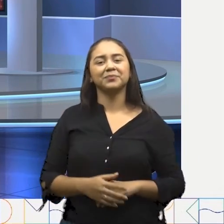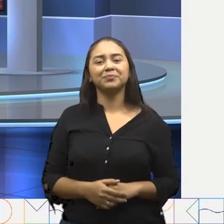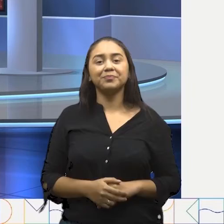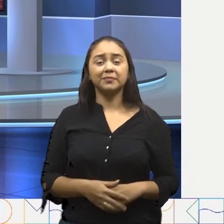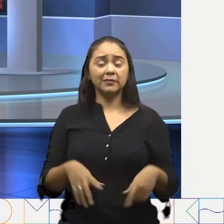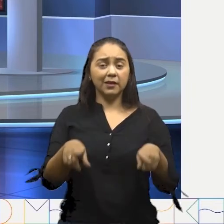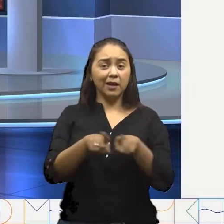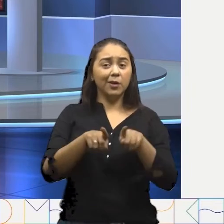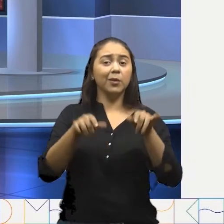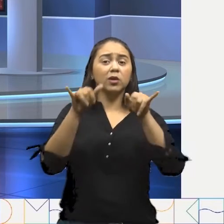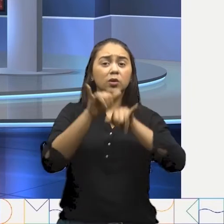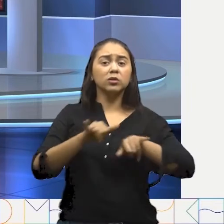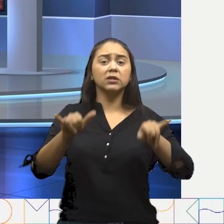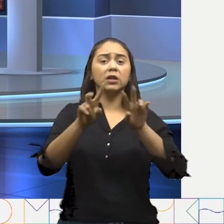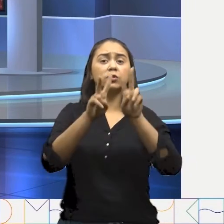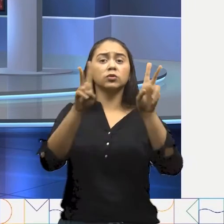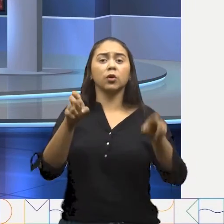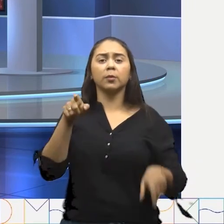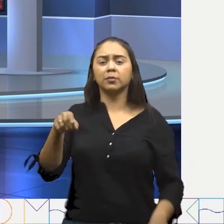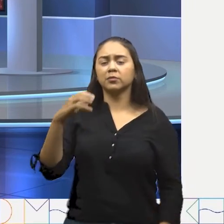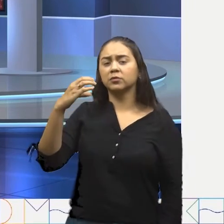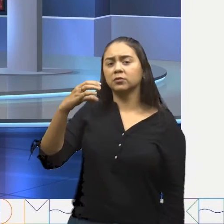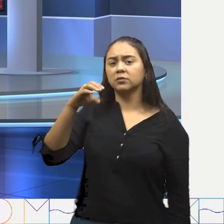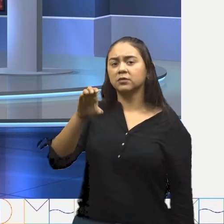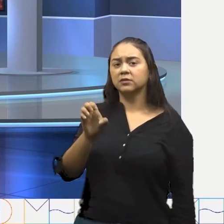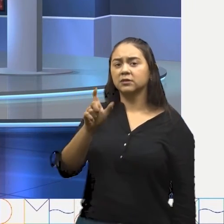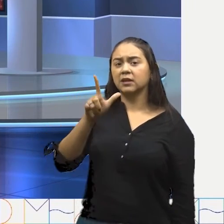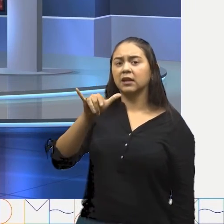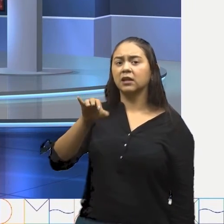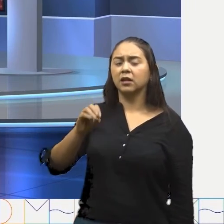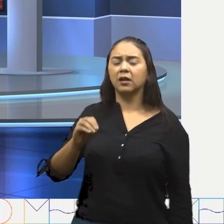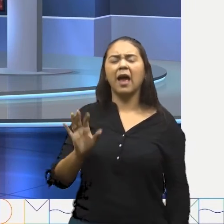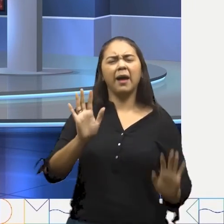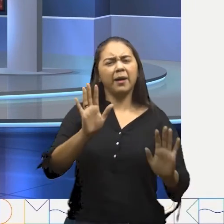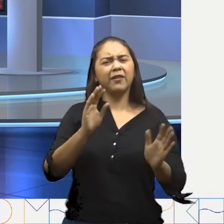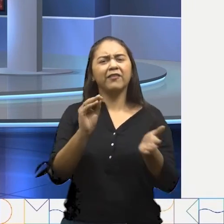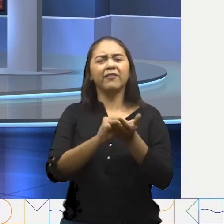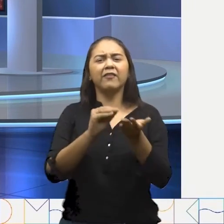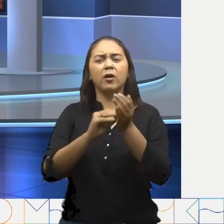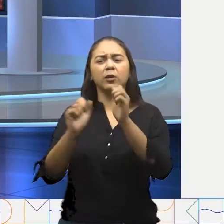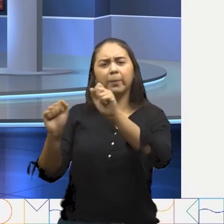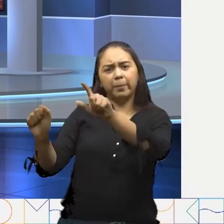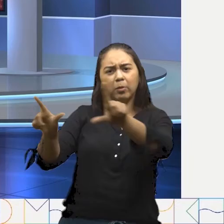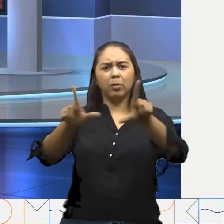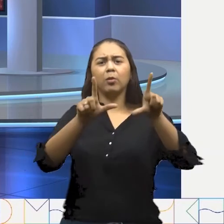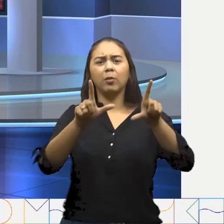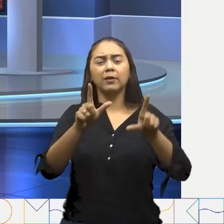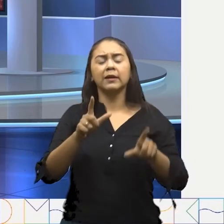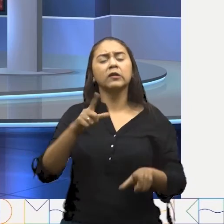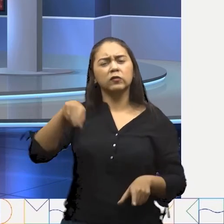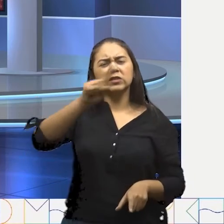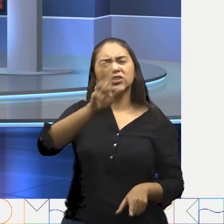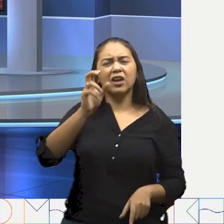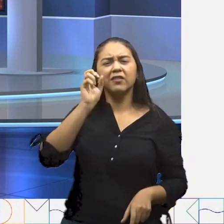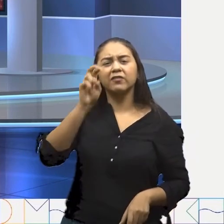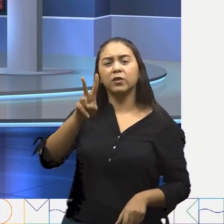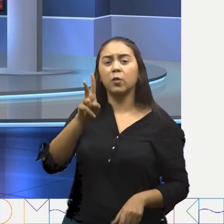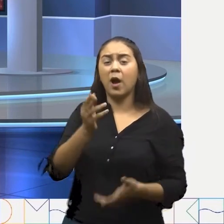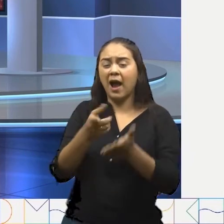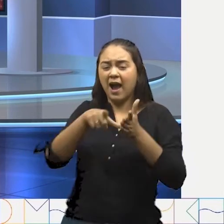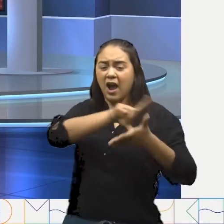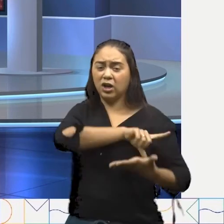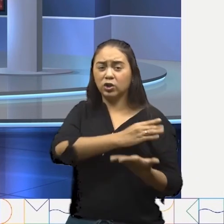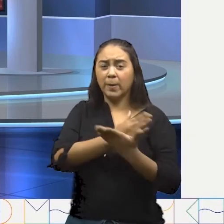e noticiar sobre o Célio. Espera aí, cadê a vinheta do nosso telejornal? Todo programa na TV possui